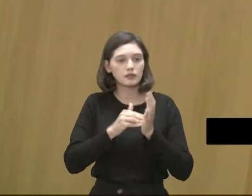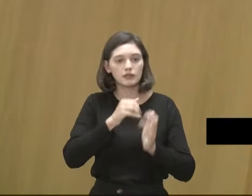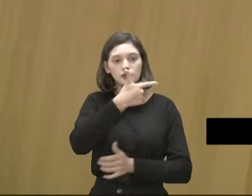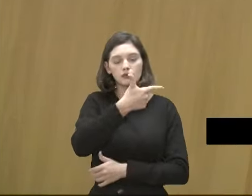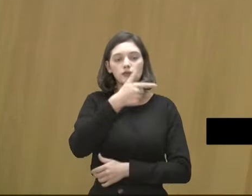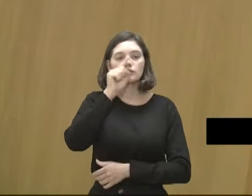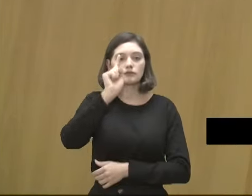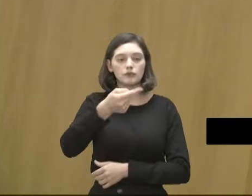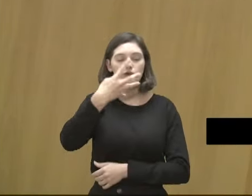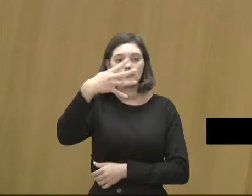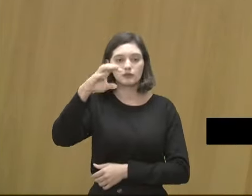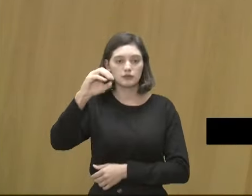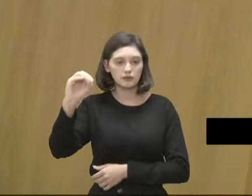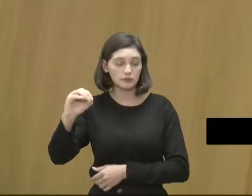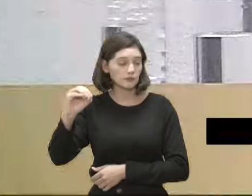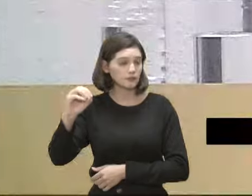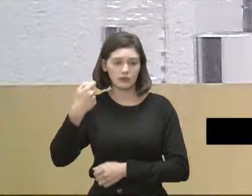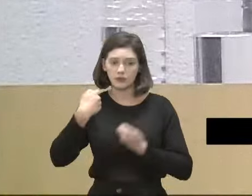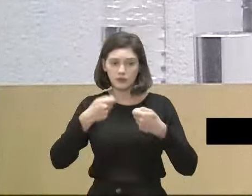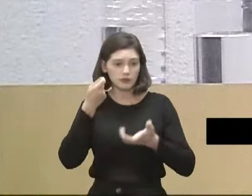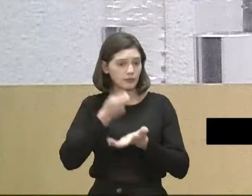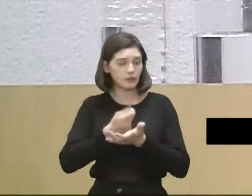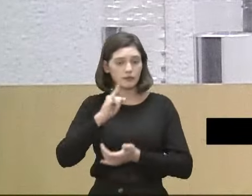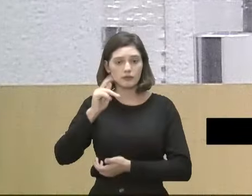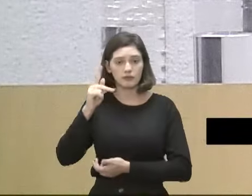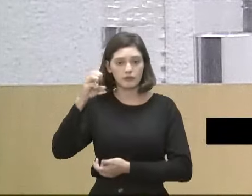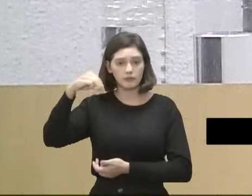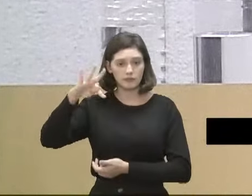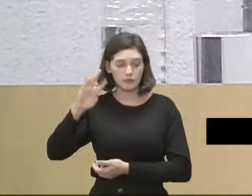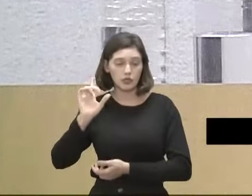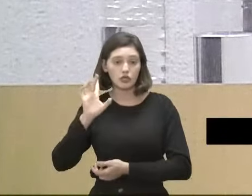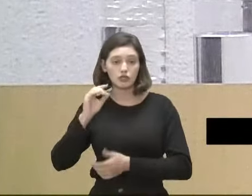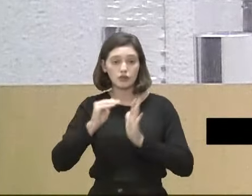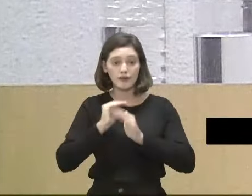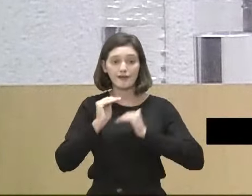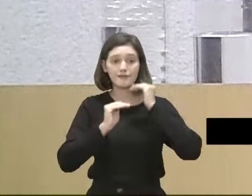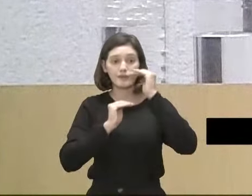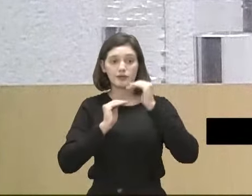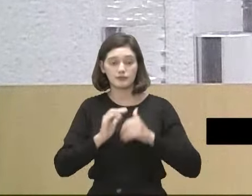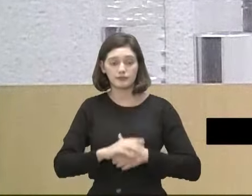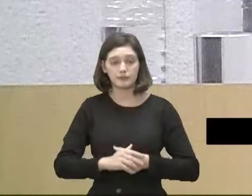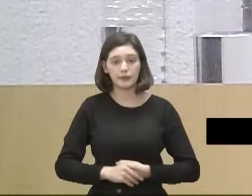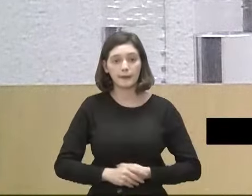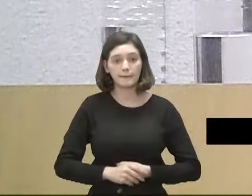R$ 2.842,48 lá não contribui com o IPMT, é só acima disso, que excede, né?